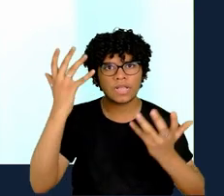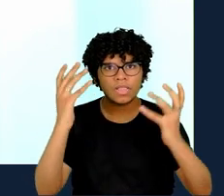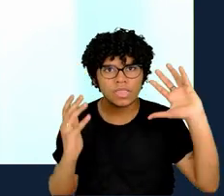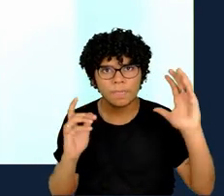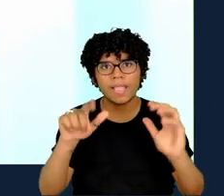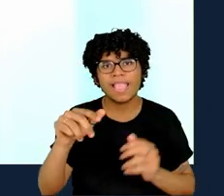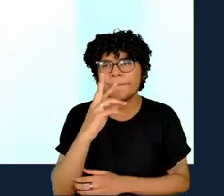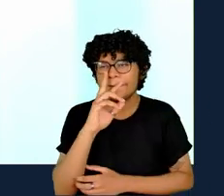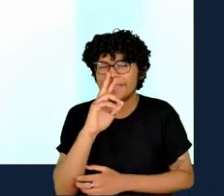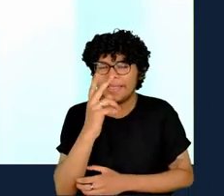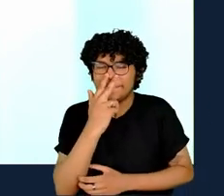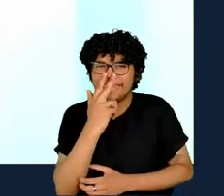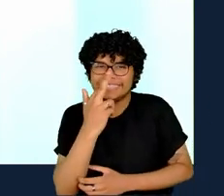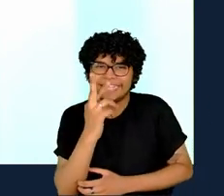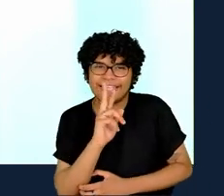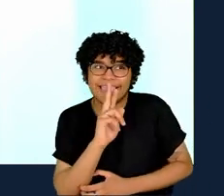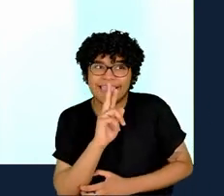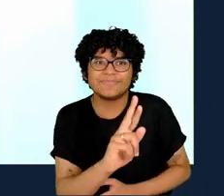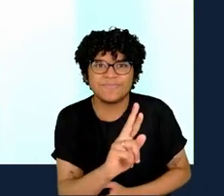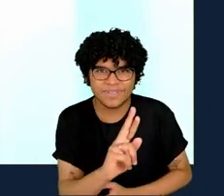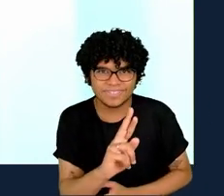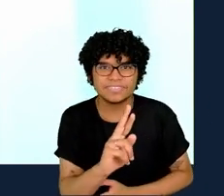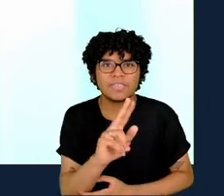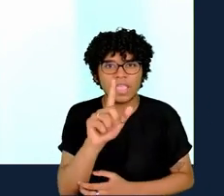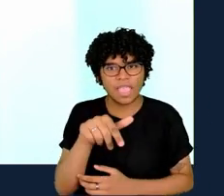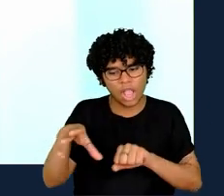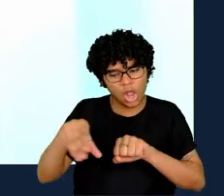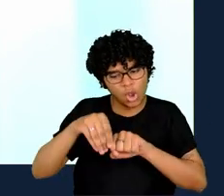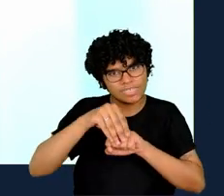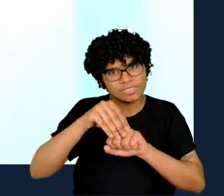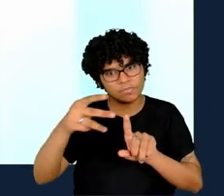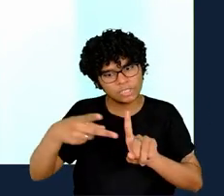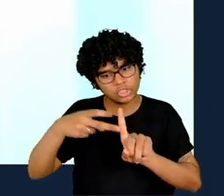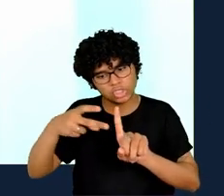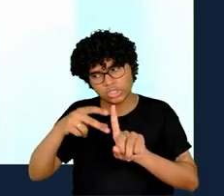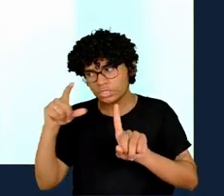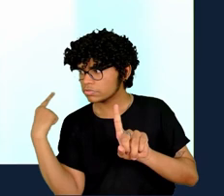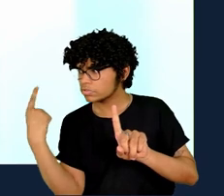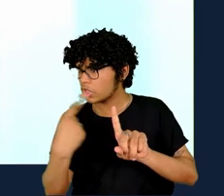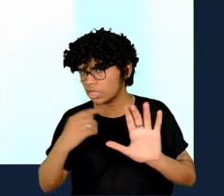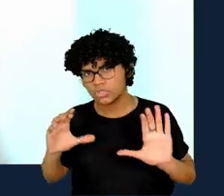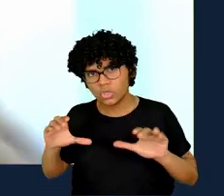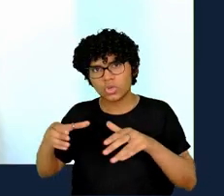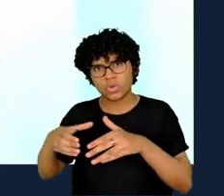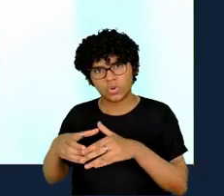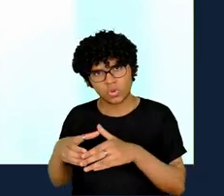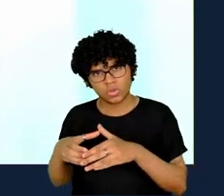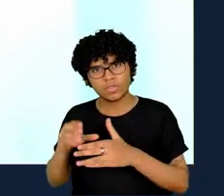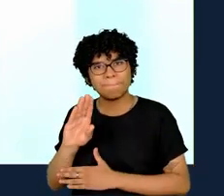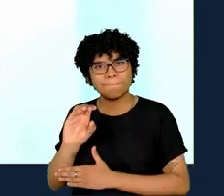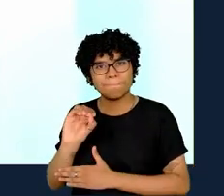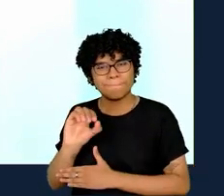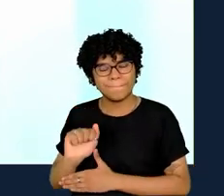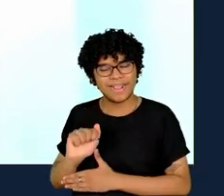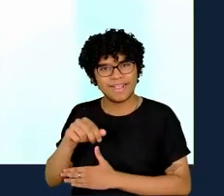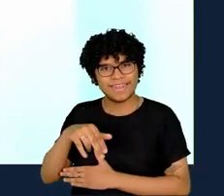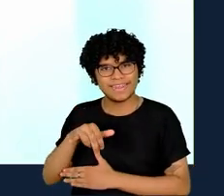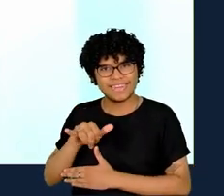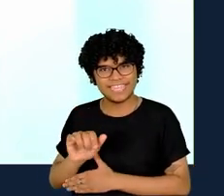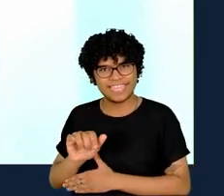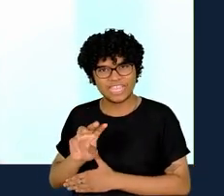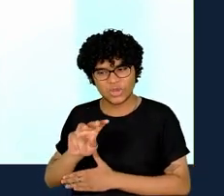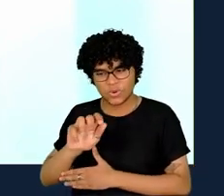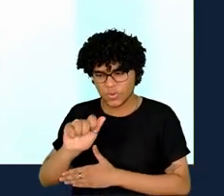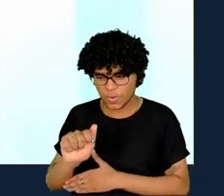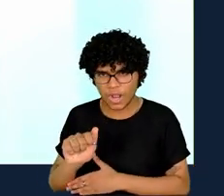mudanças é justamente recorrer ao conhecimento indígena nosso, como Baniwa, como outros povos diferentes, que é a